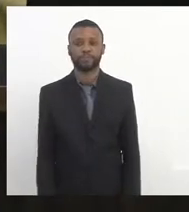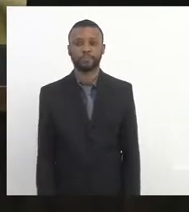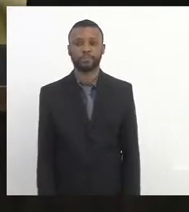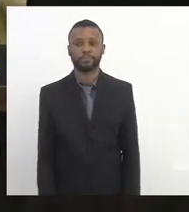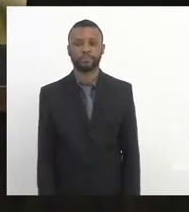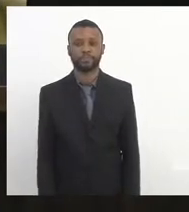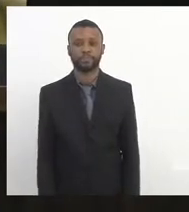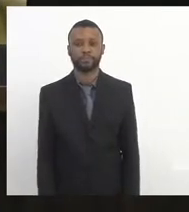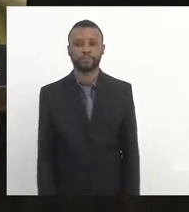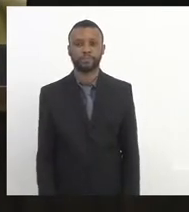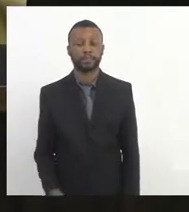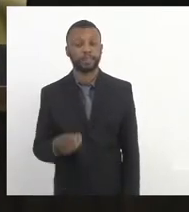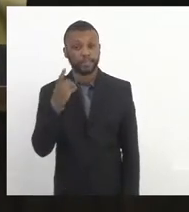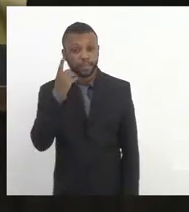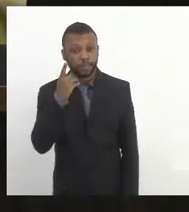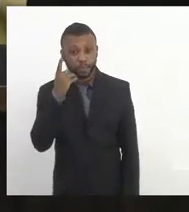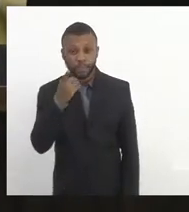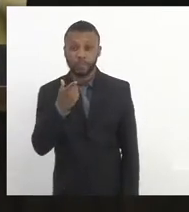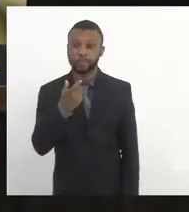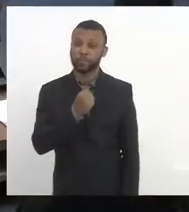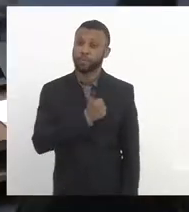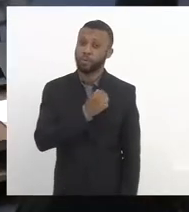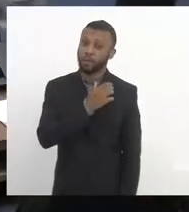Deputado Coronel Salema. Deputada Marta Rocha.